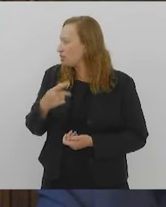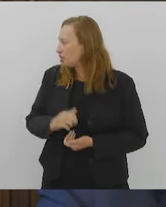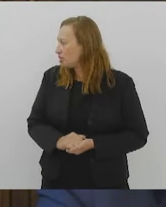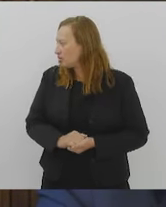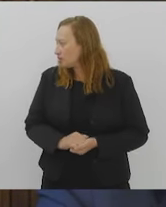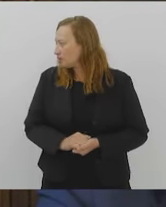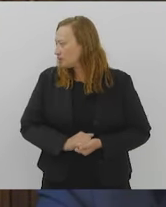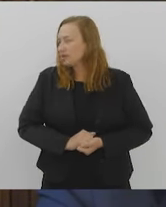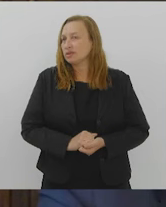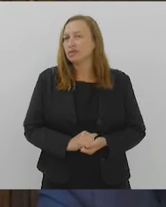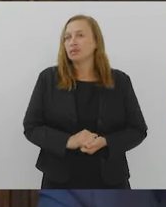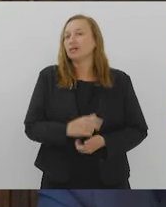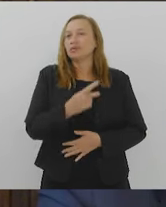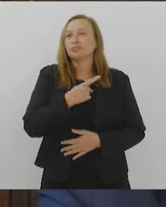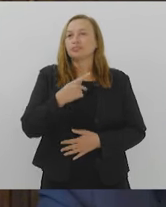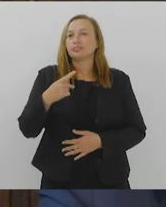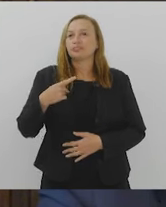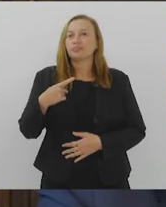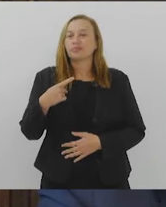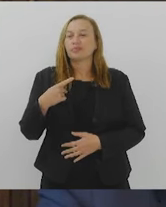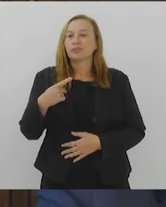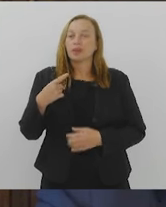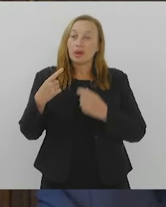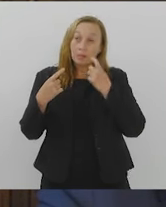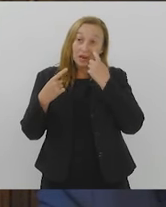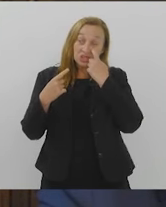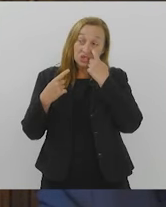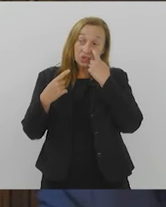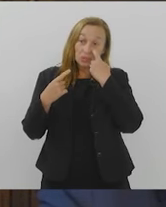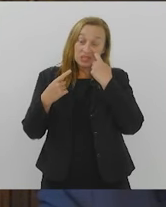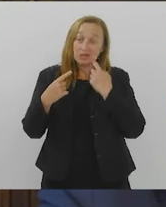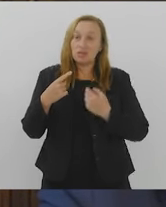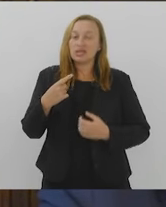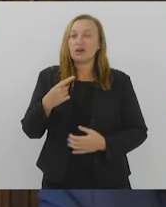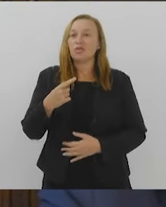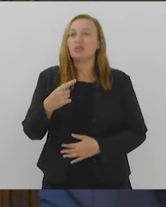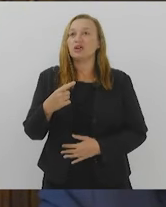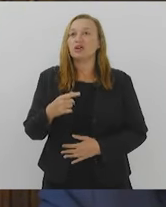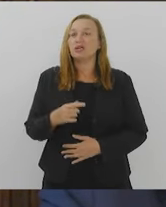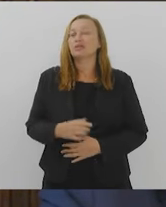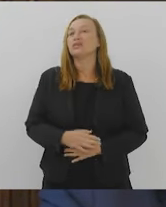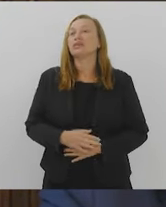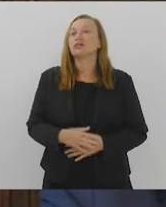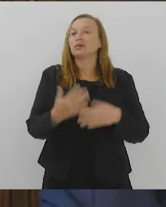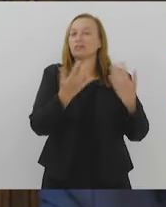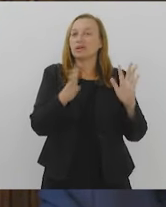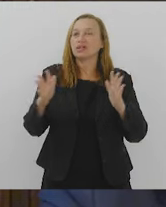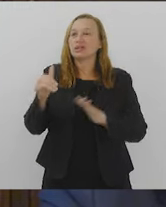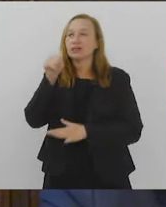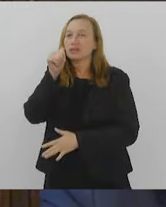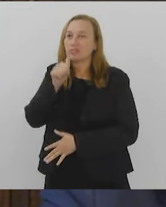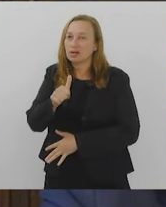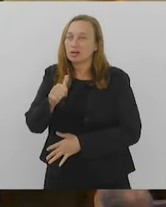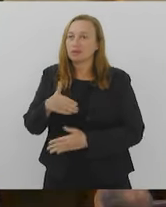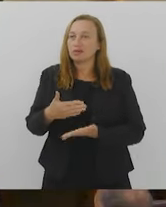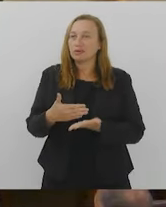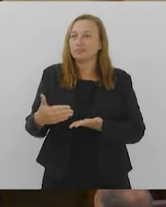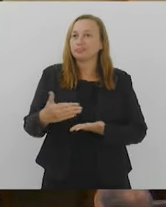Guto Soledad, fechando a saudação aos homens e saudando as mulheres, começando